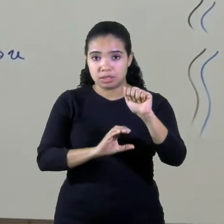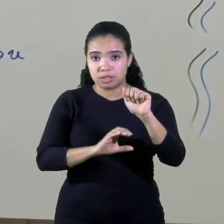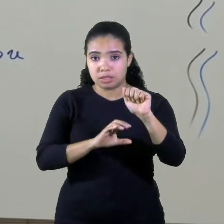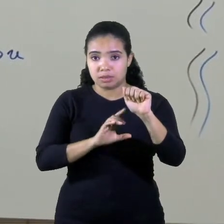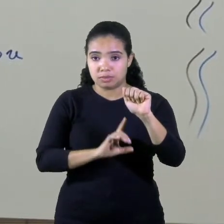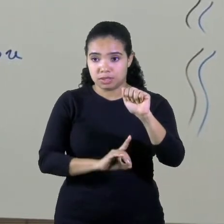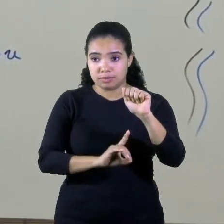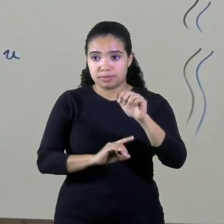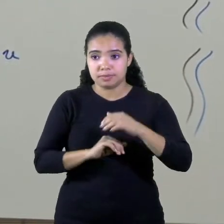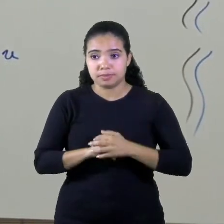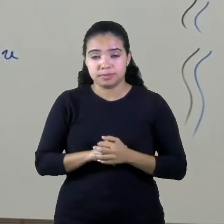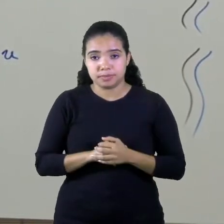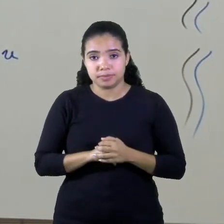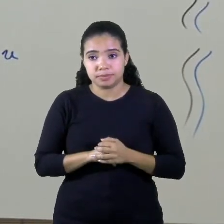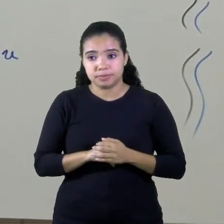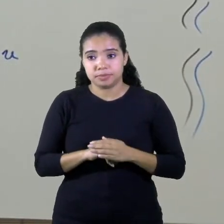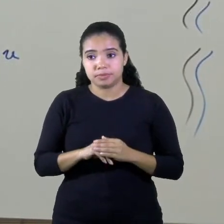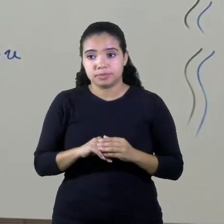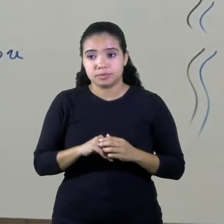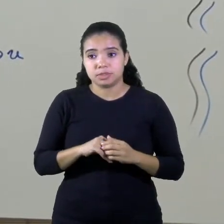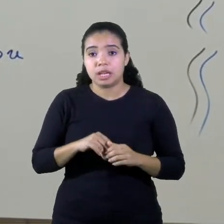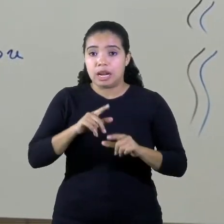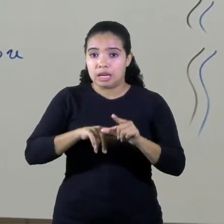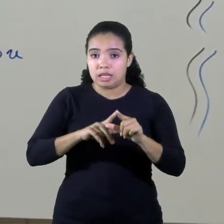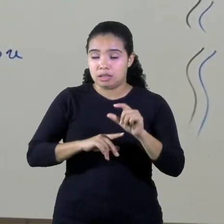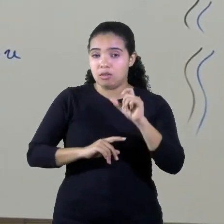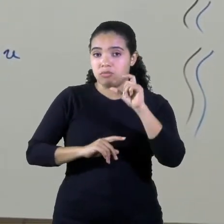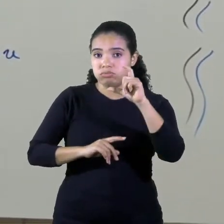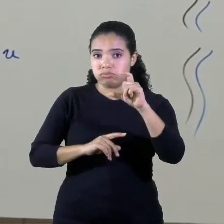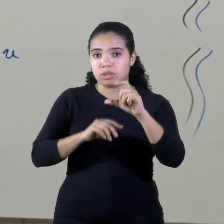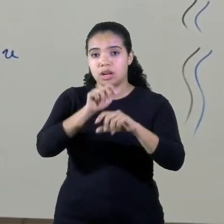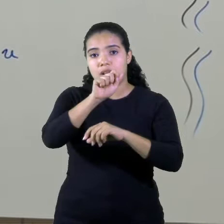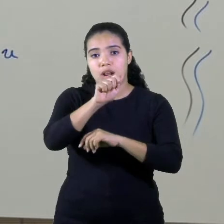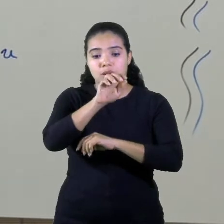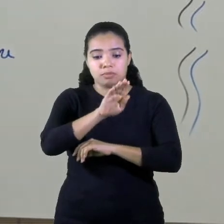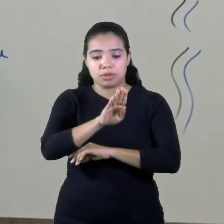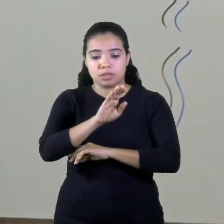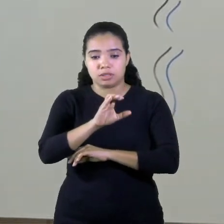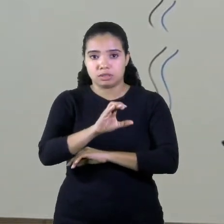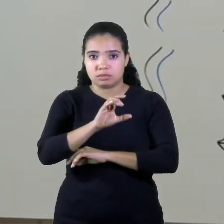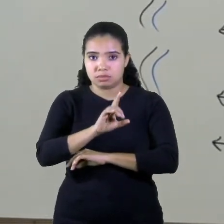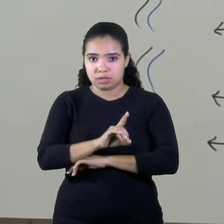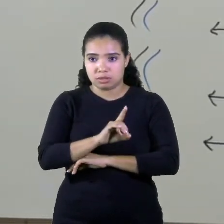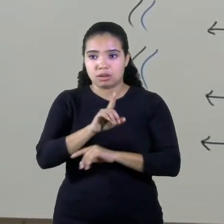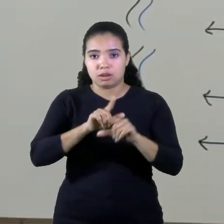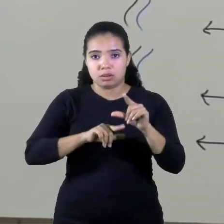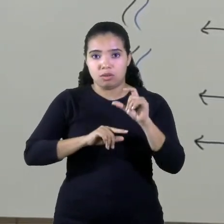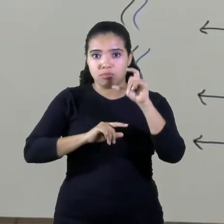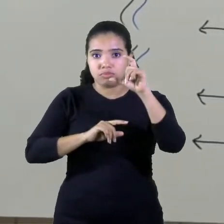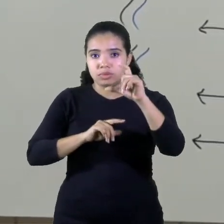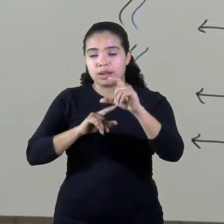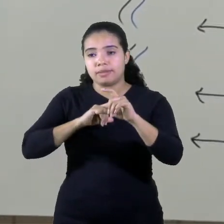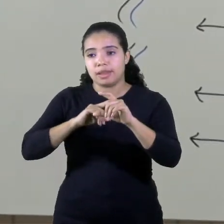D. Sempre com letras maiúsculas, como nós havíamos descrito ali. Aqui eu tenho